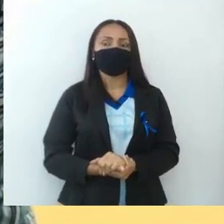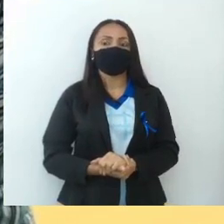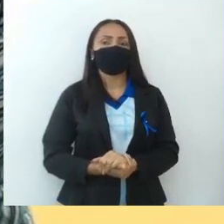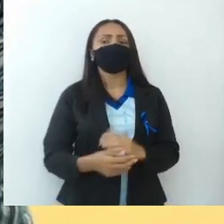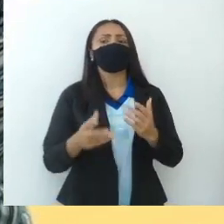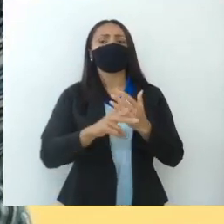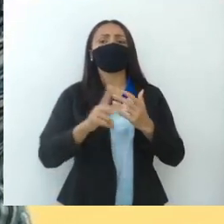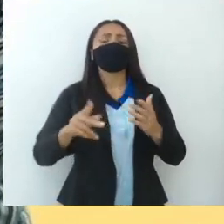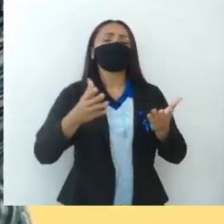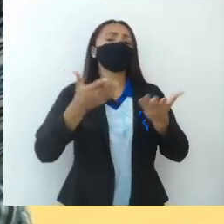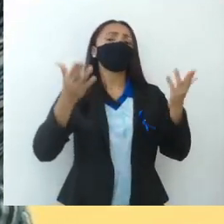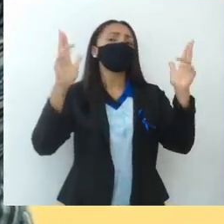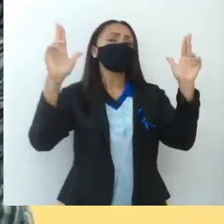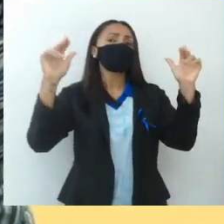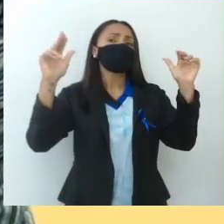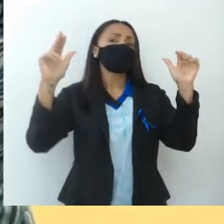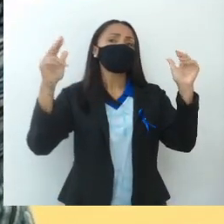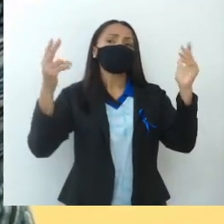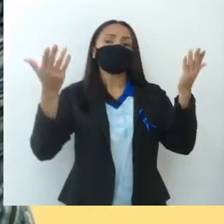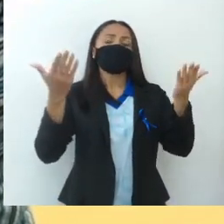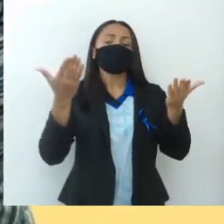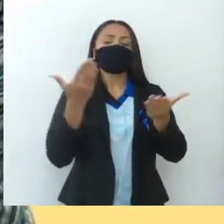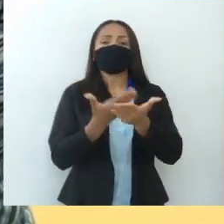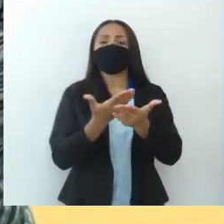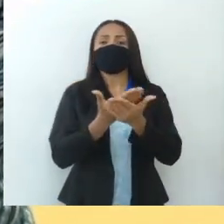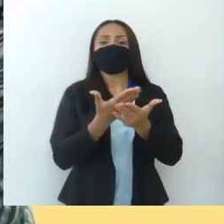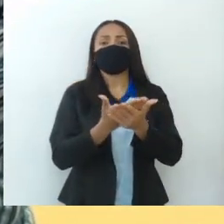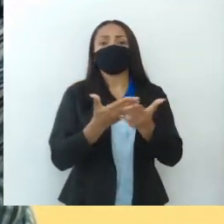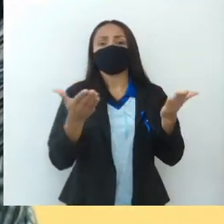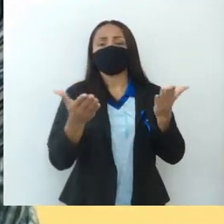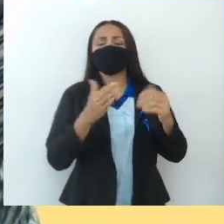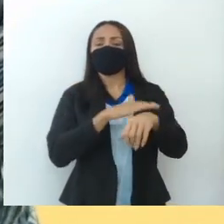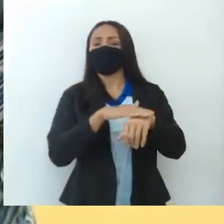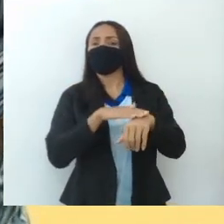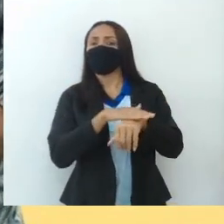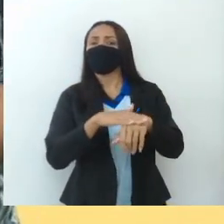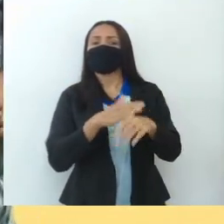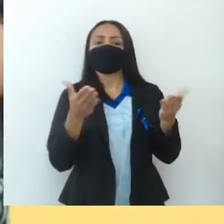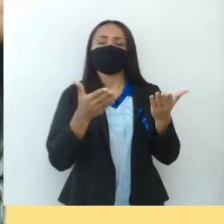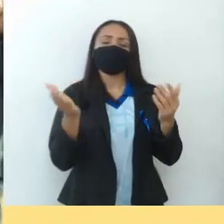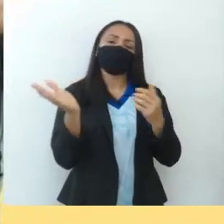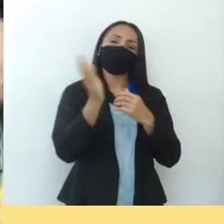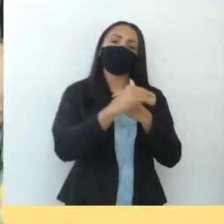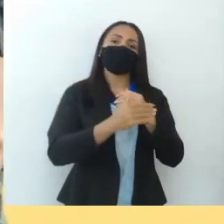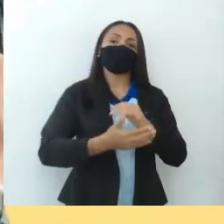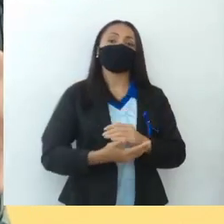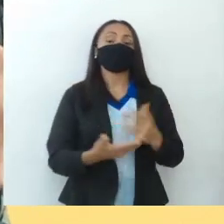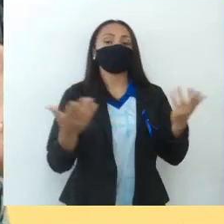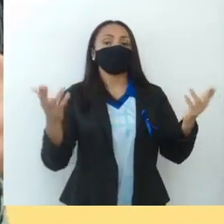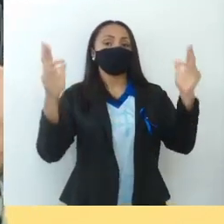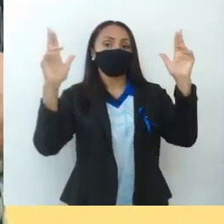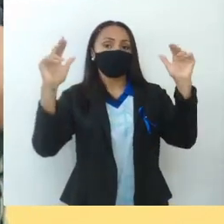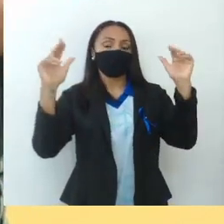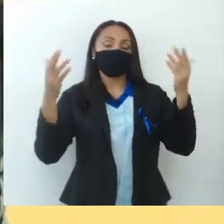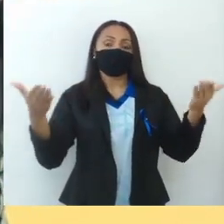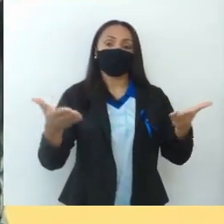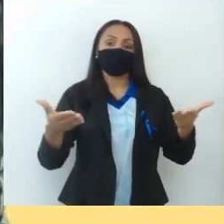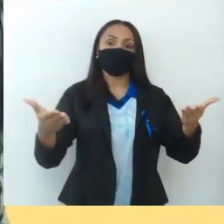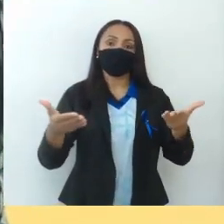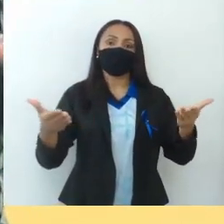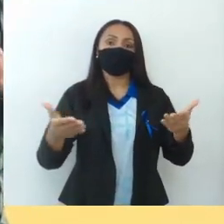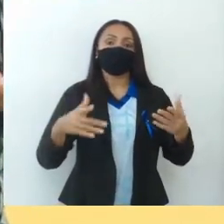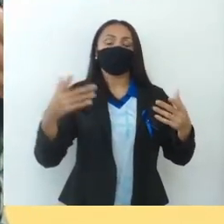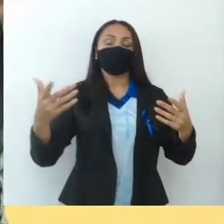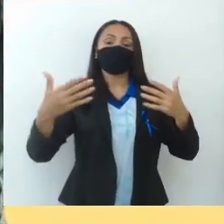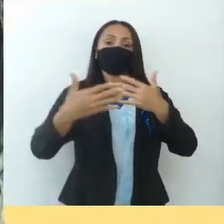Qual é o tema da aula de hoje, da conversa de hoje? Vamos ver? Hoje nós vamos falar, pessoal, da nossa